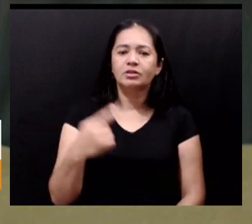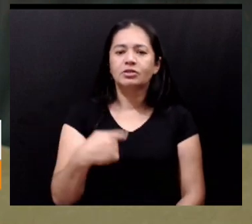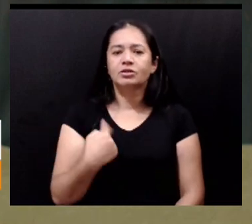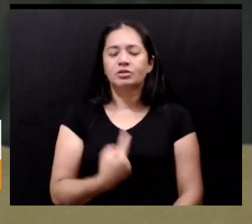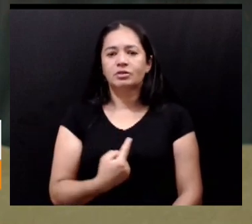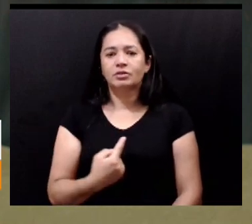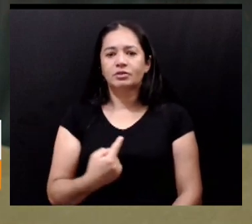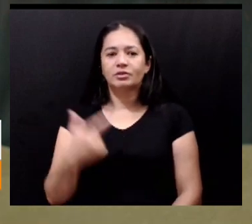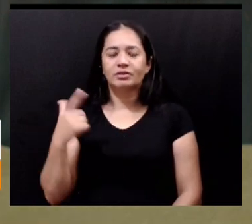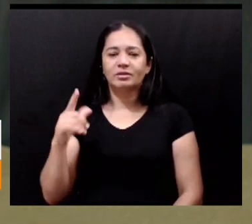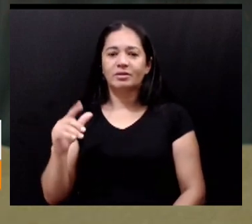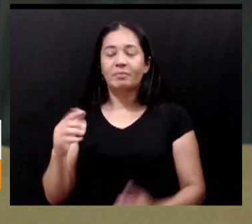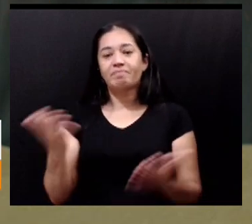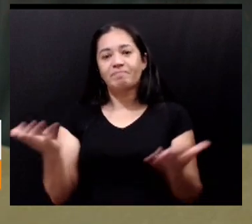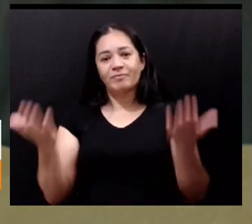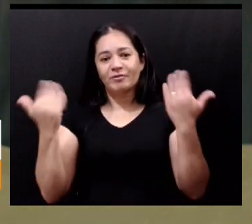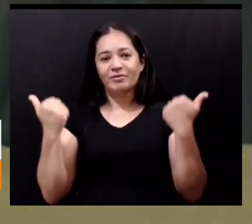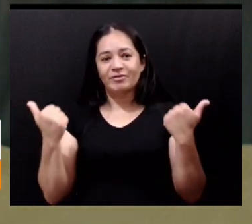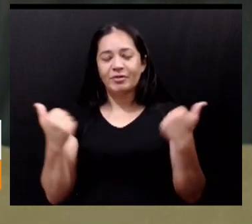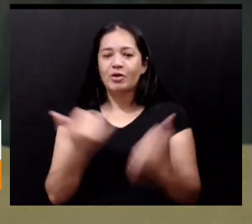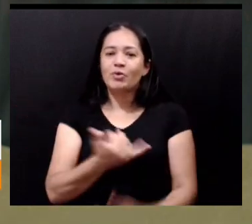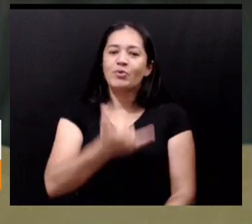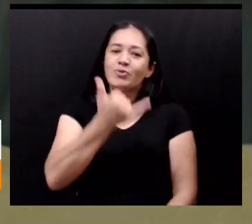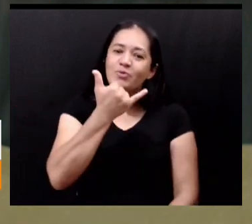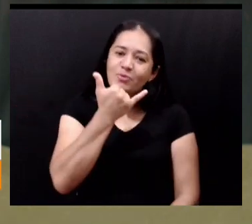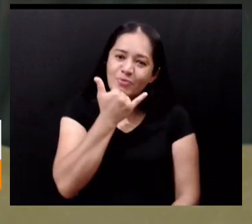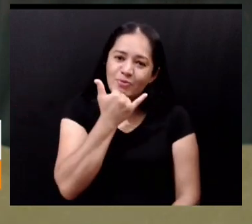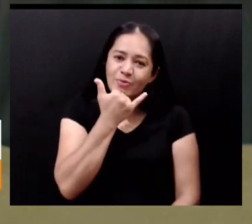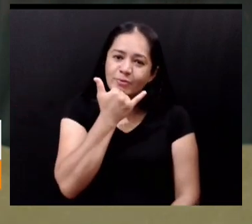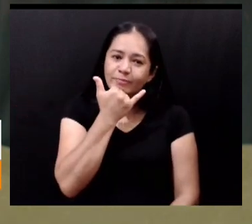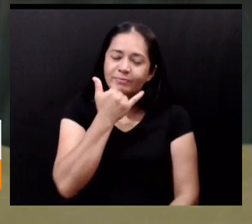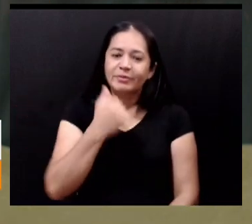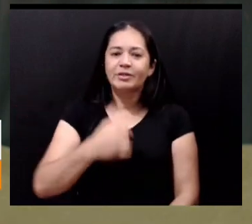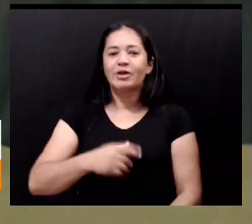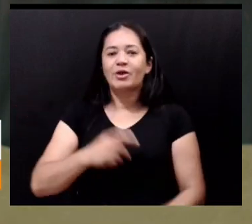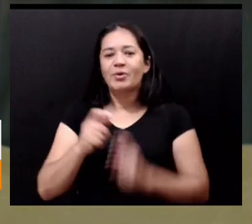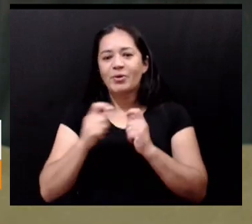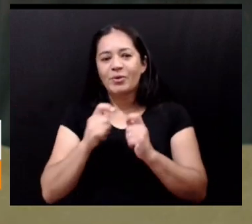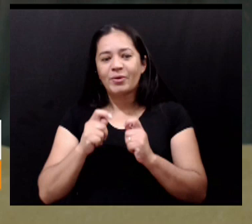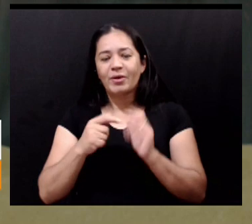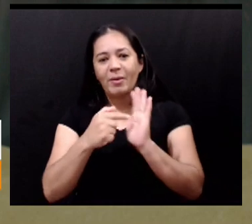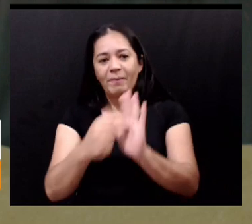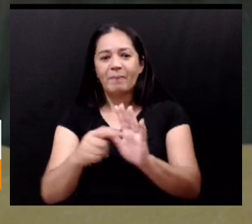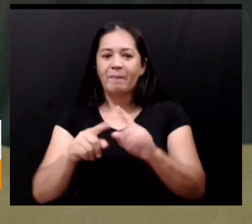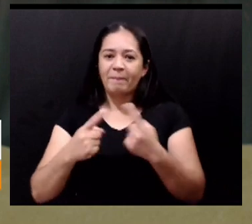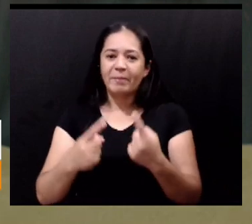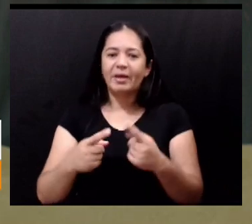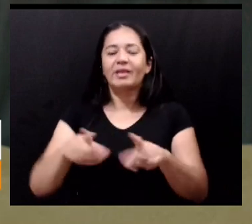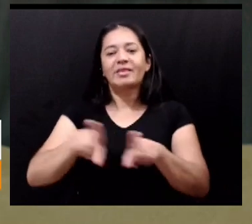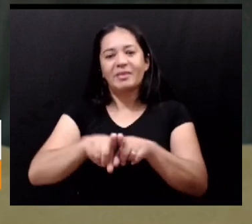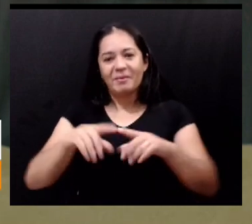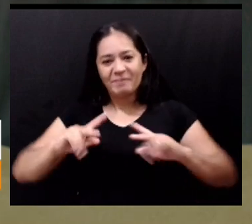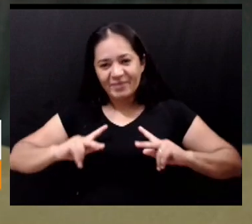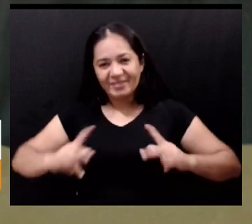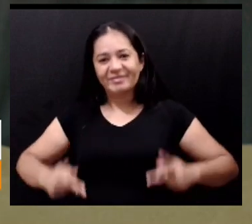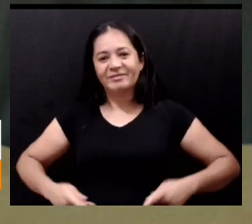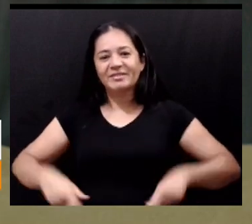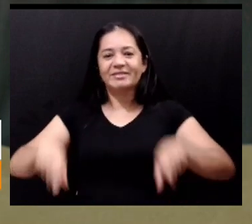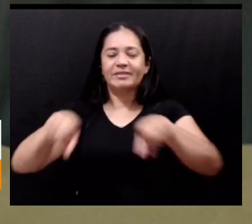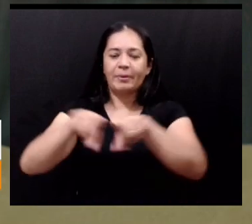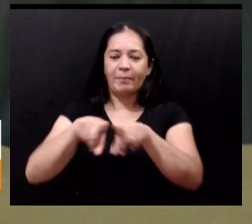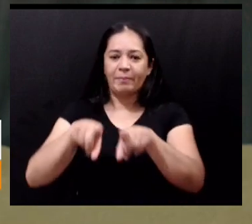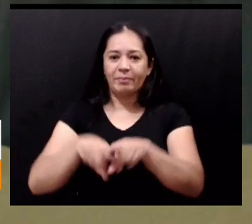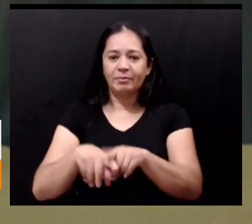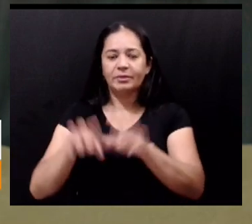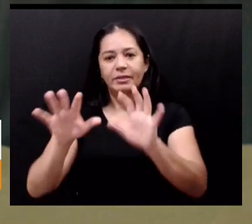lá. Ó, peço desculpas, sou jornalista, apresentadora, mas sou ser humaninho também. E é isso, a gente